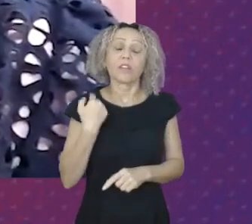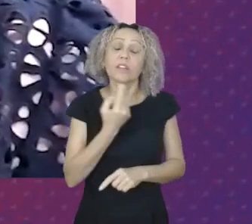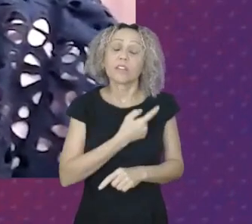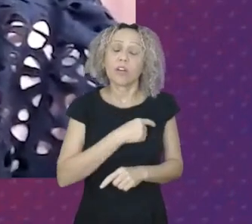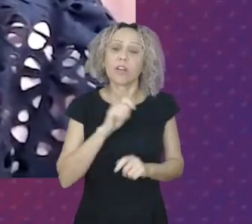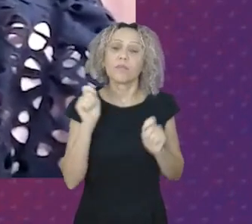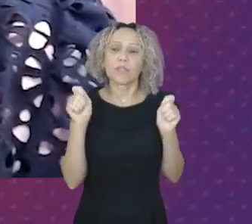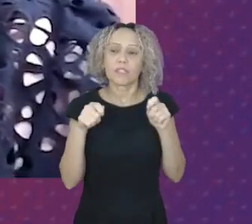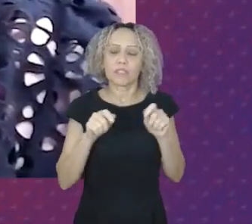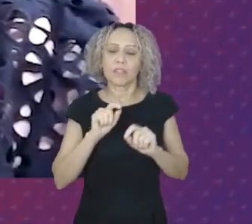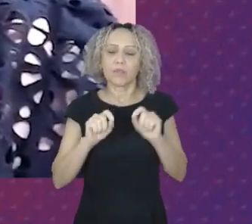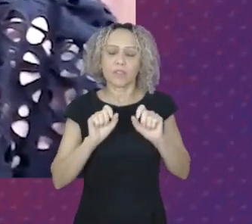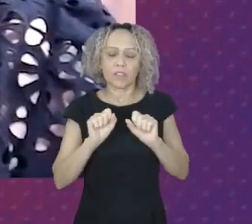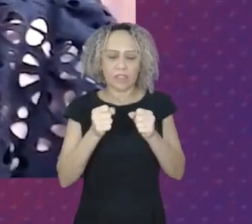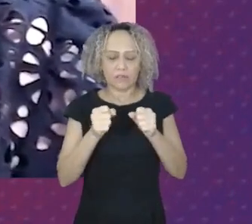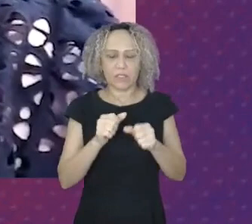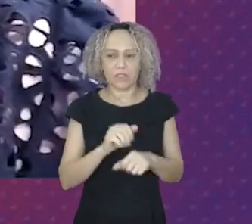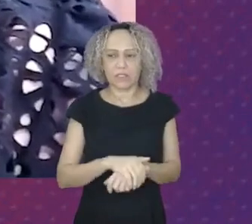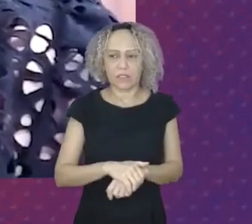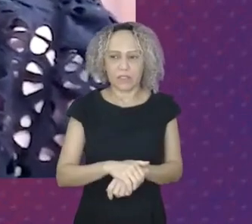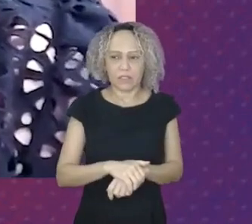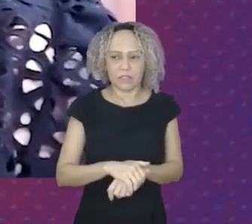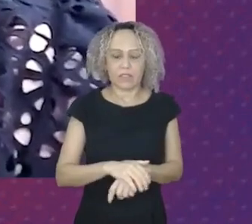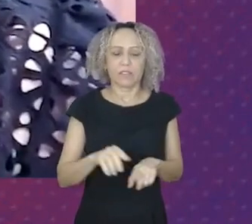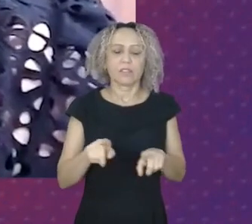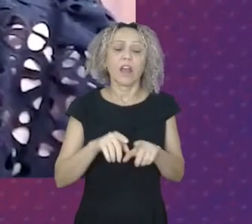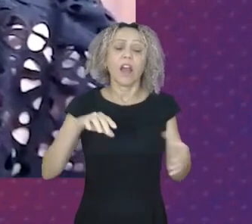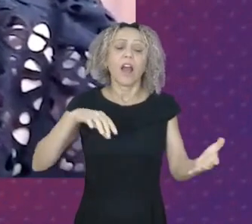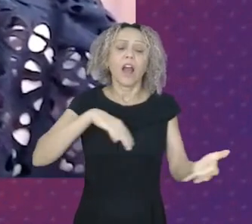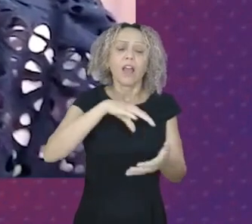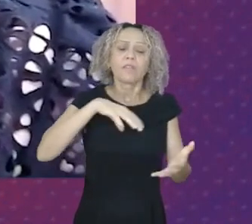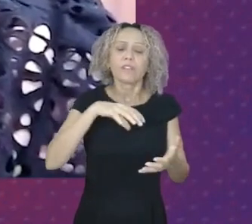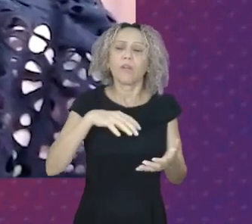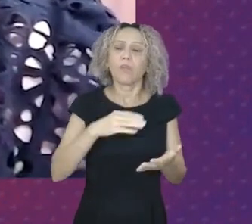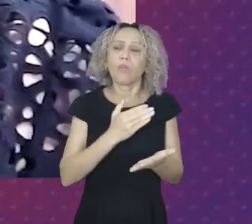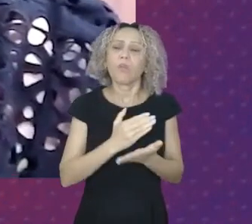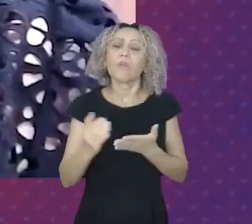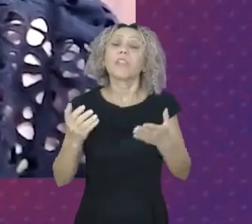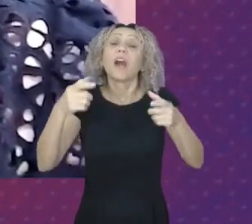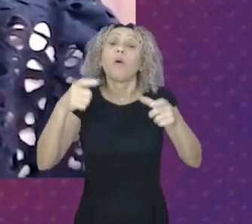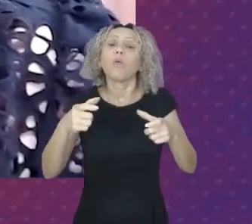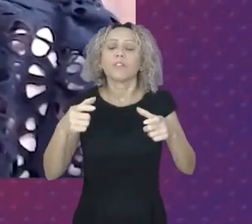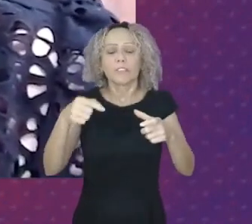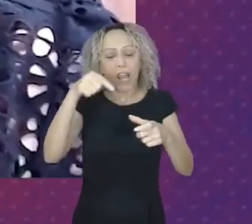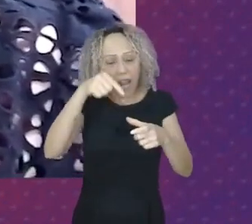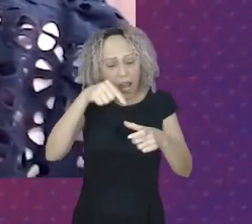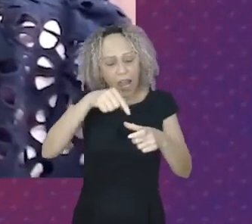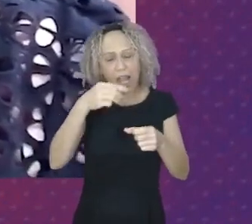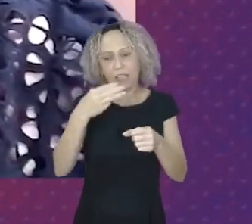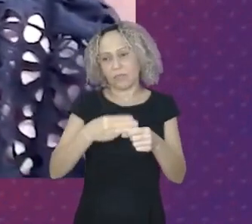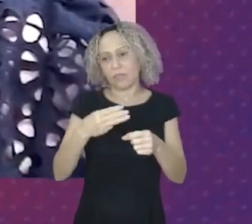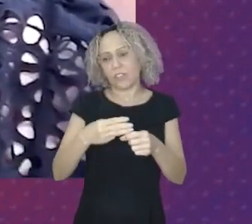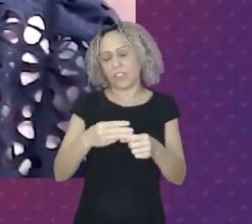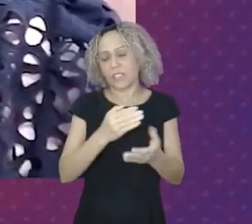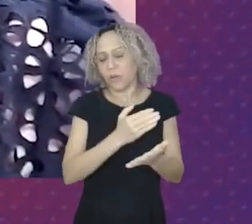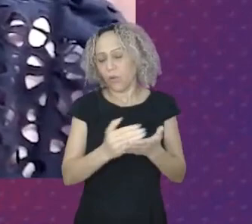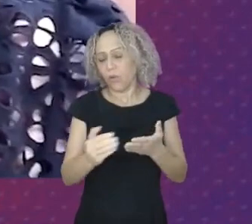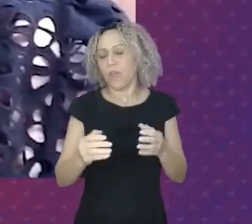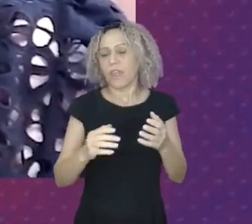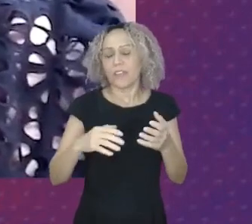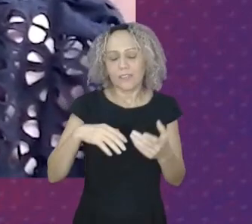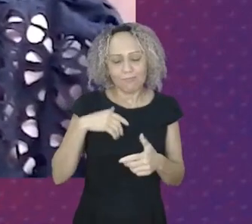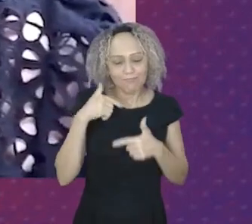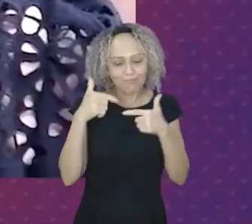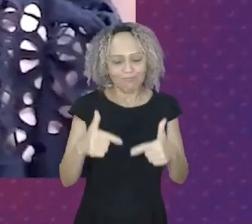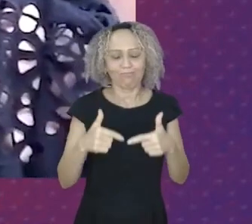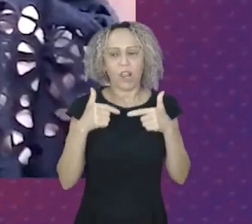precisamos de enfrentar. E a reflexão começa mesmo no município, de ver qual que é a realidade de trabalho a